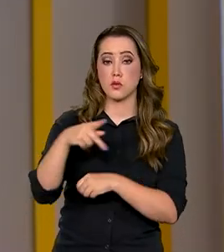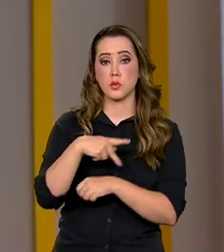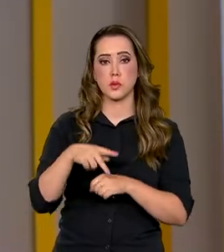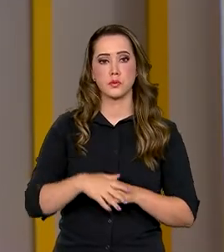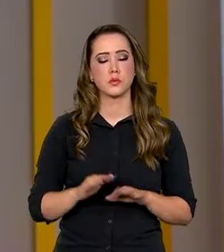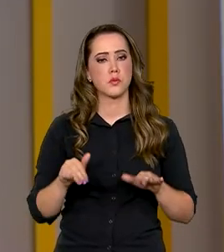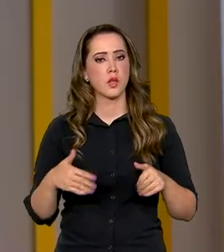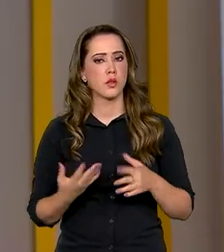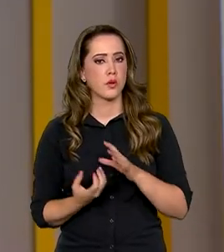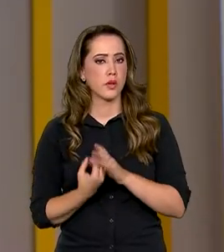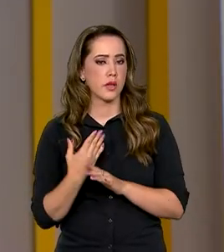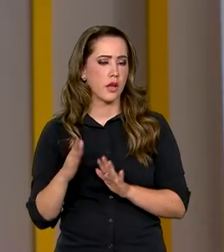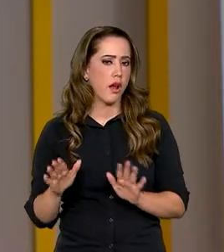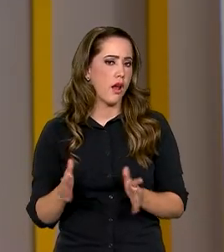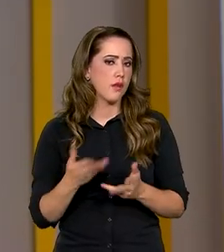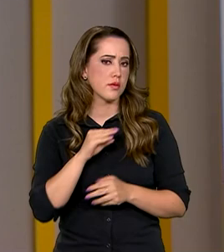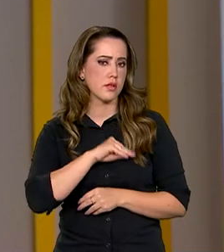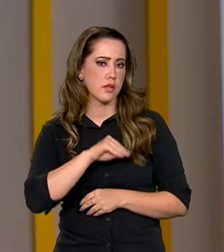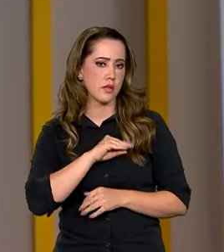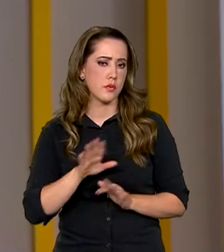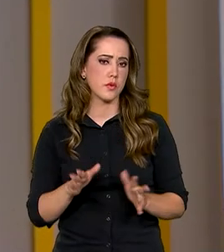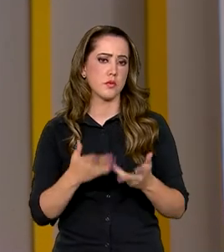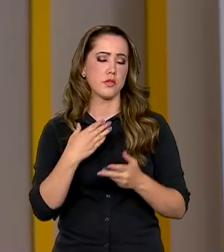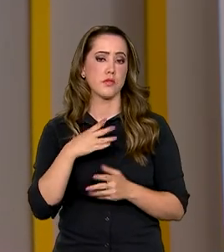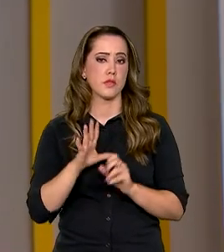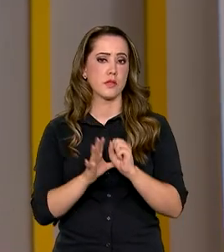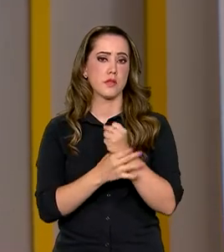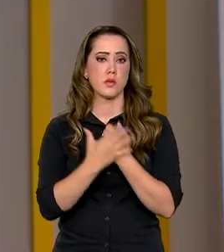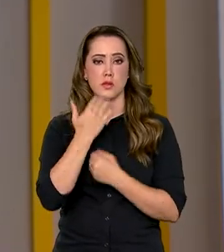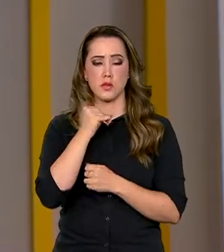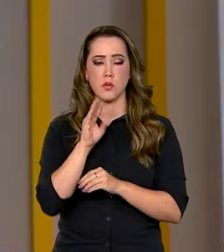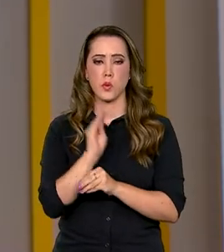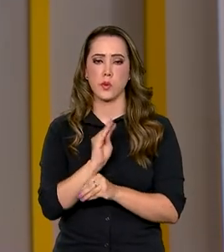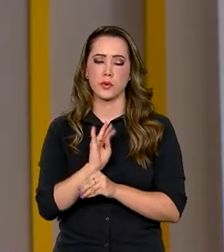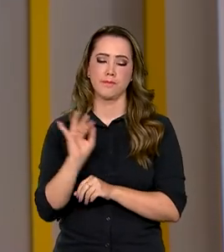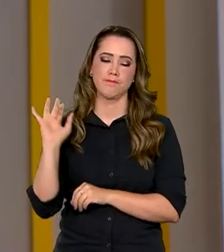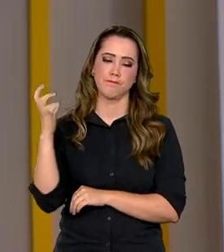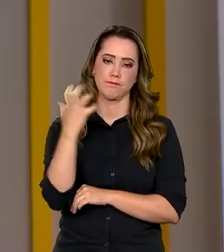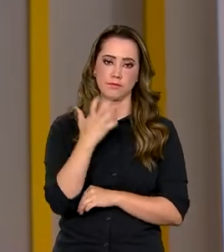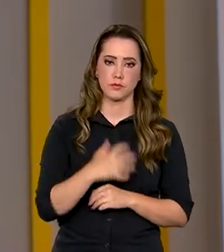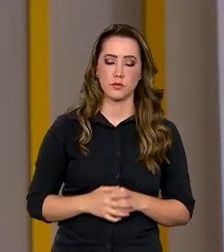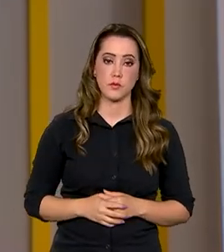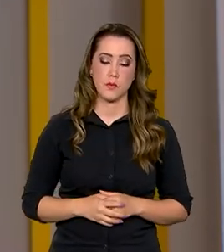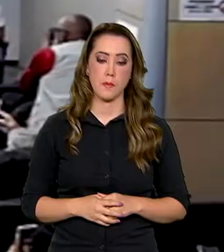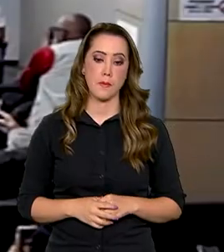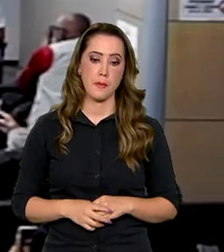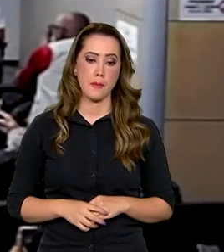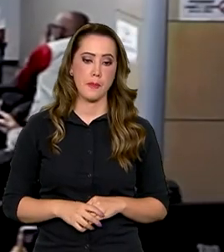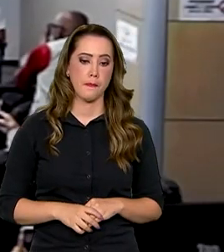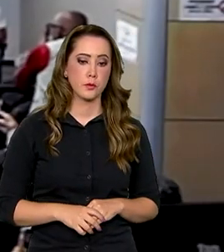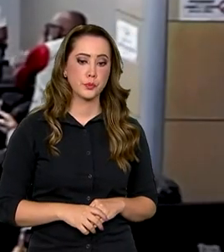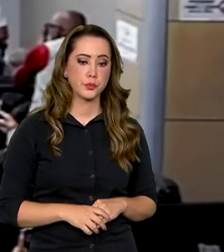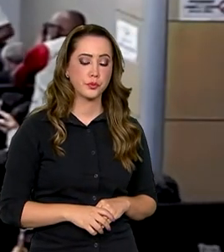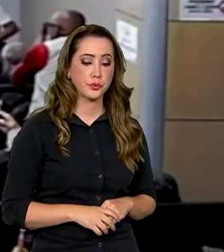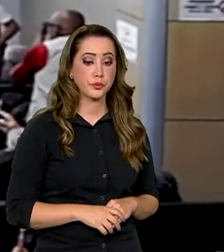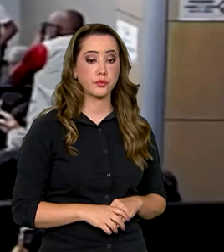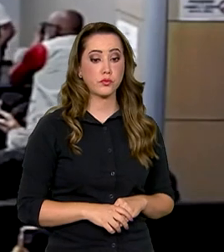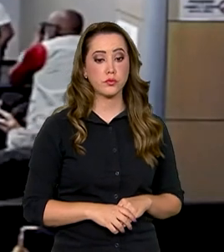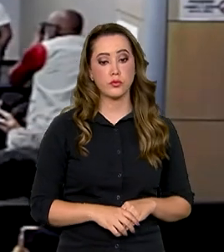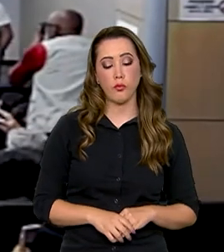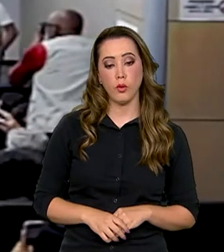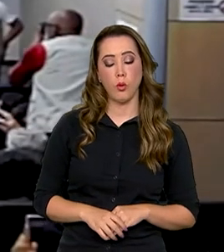isso, gerar renda, promover a segurança alimentar e preservar o meio ambiente. Um trabalho em conjunto